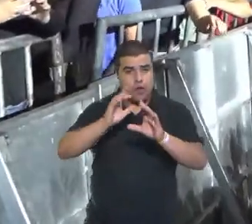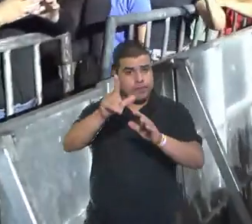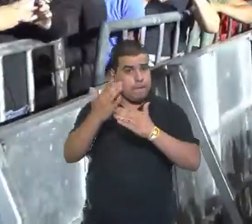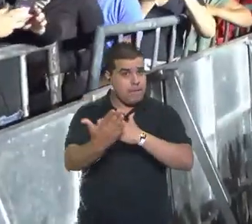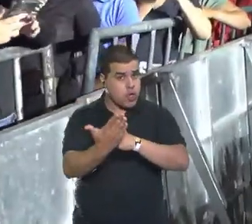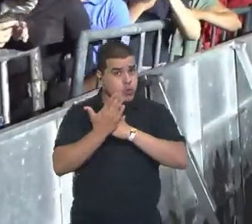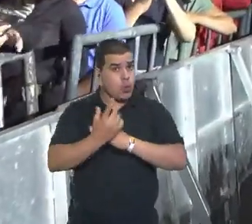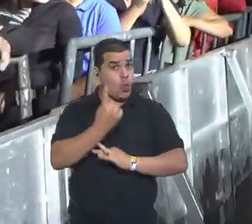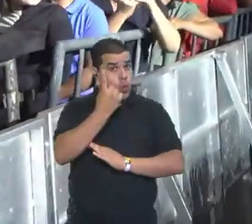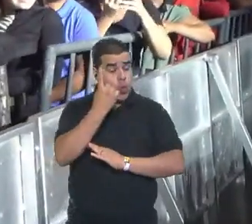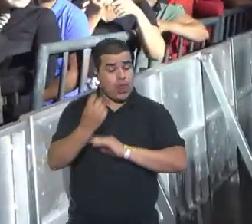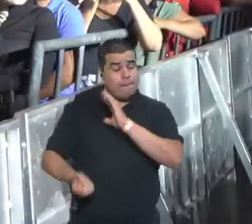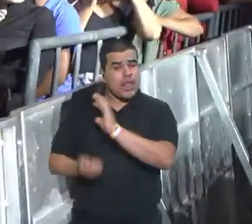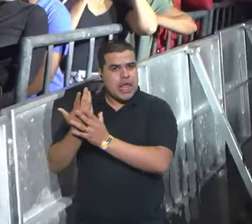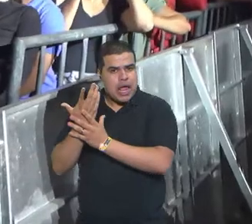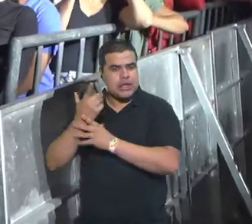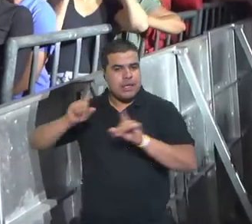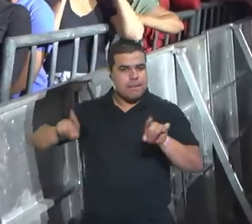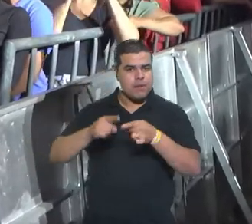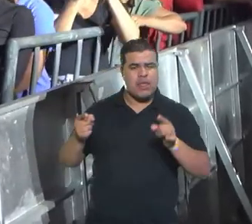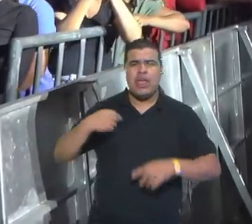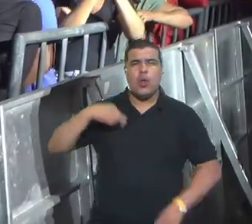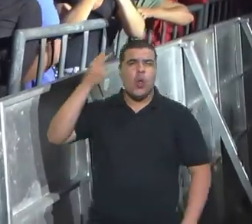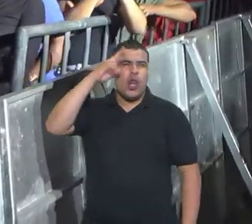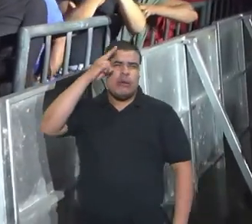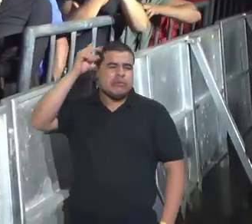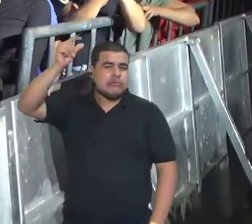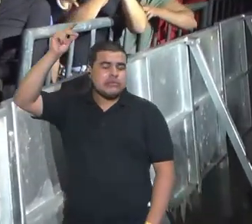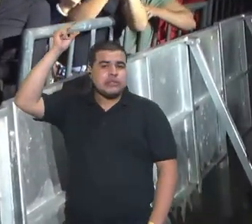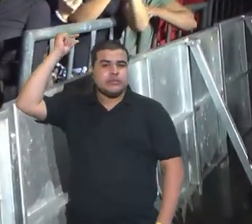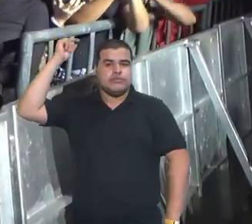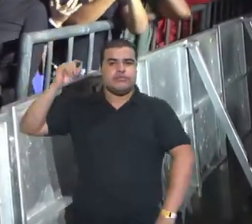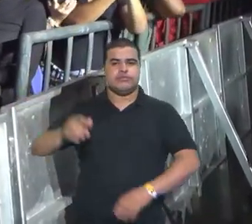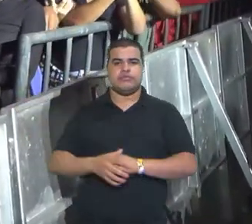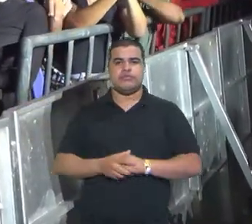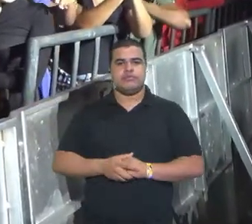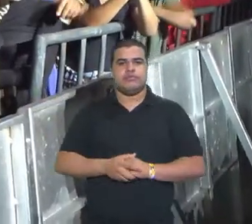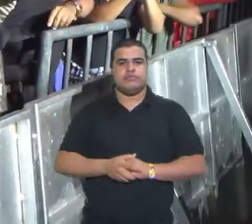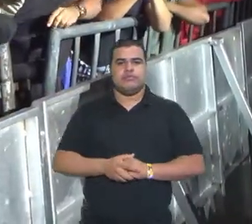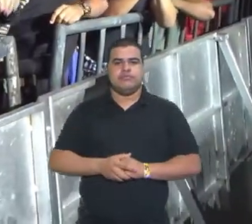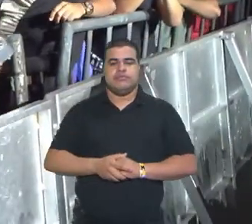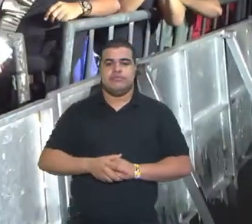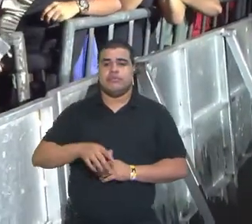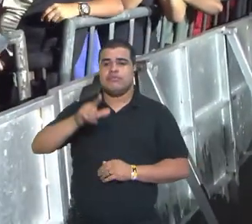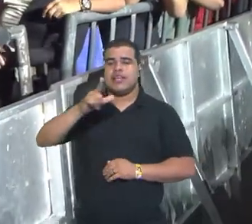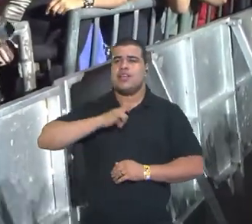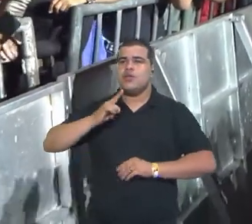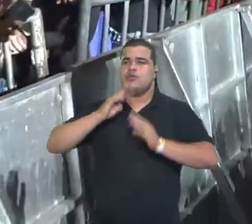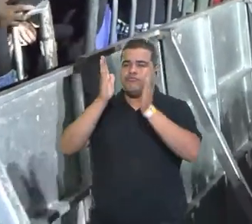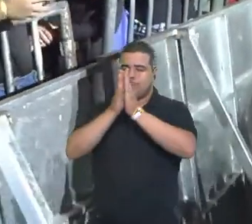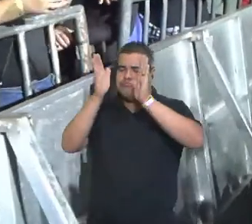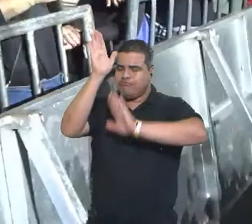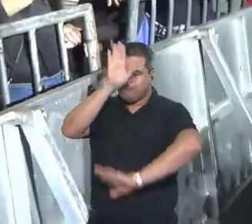vocês me ajudem a cantar uma das minhas composições que nem eu lembrava esses dias te adorar